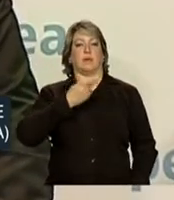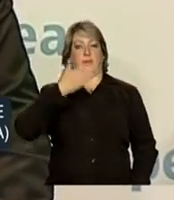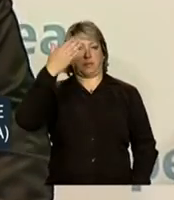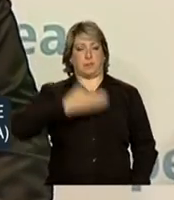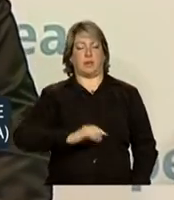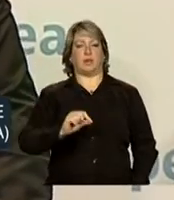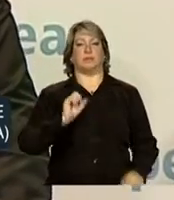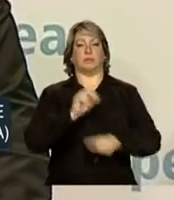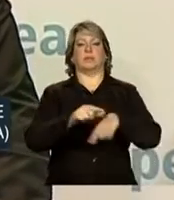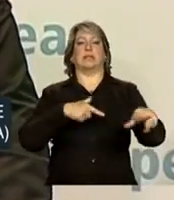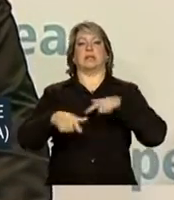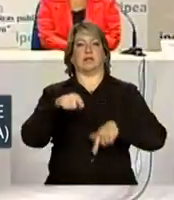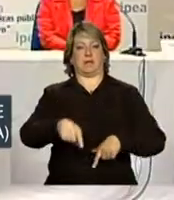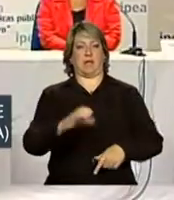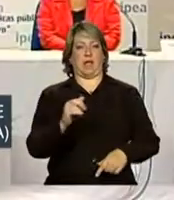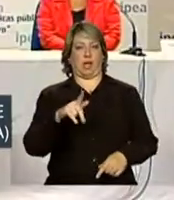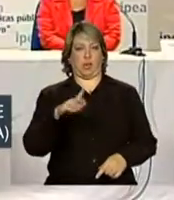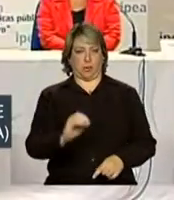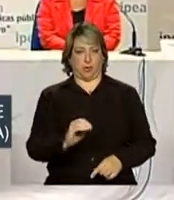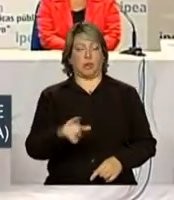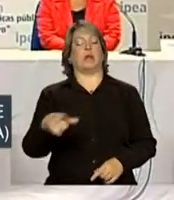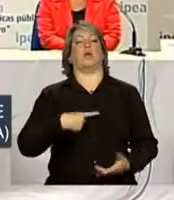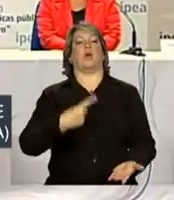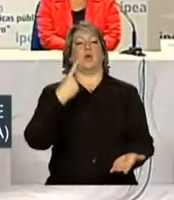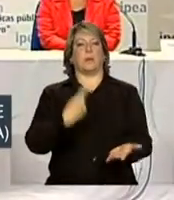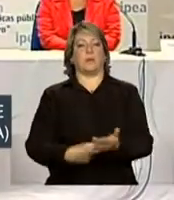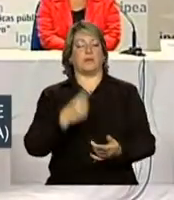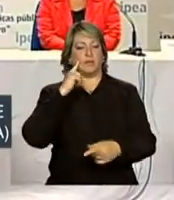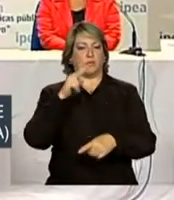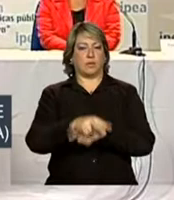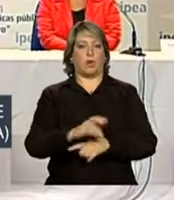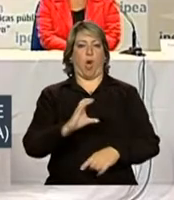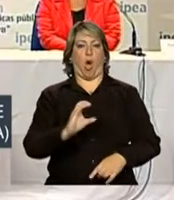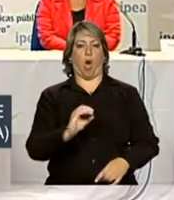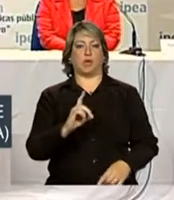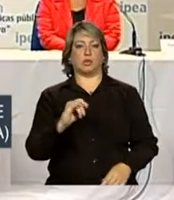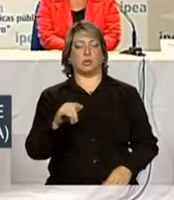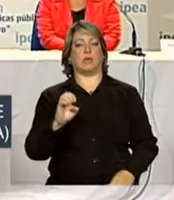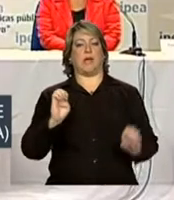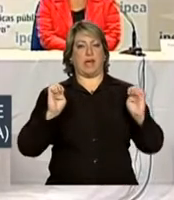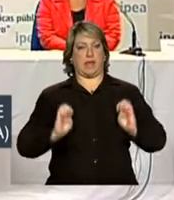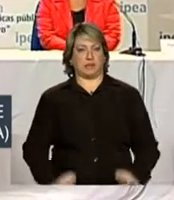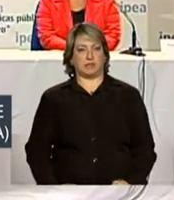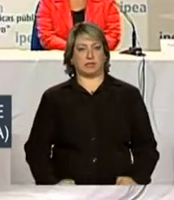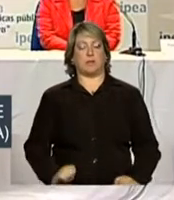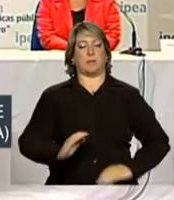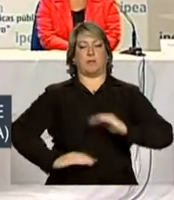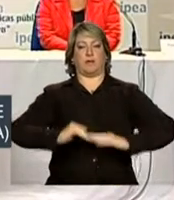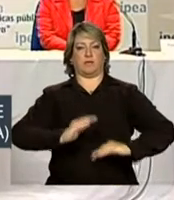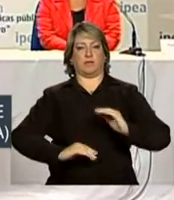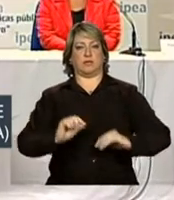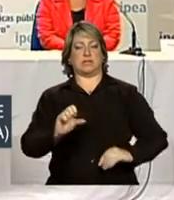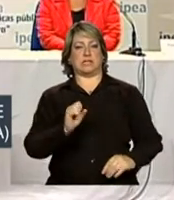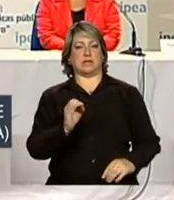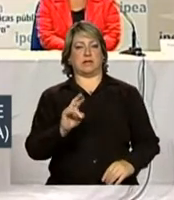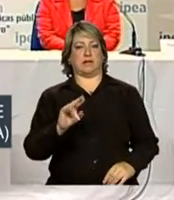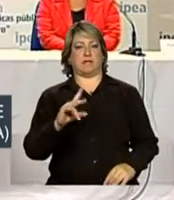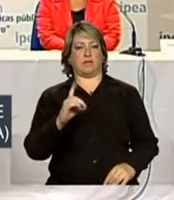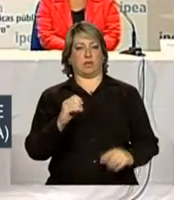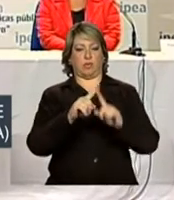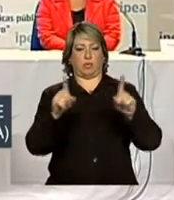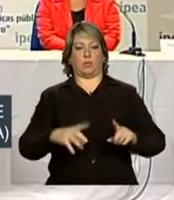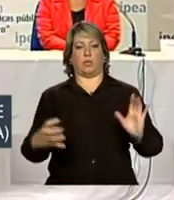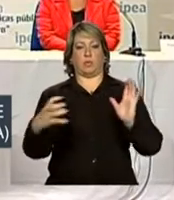do cargo. Comprometeu-se a observar o Código de Ética Profissional do Servidor Público Civil do